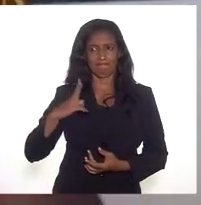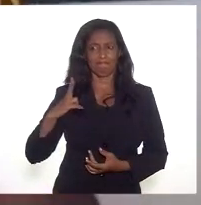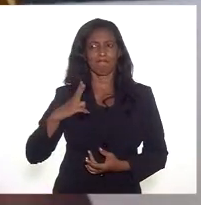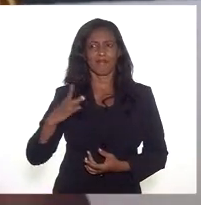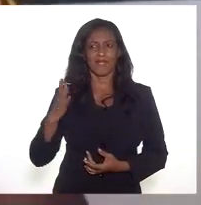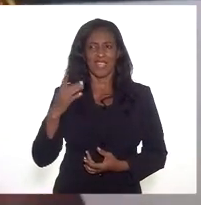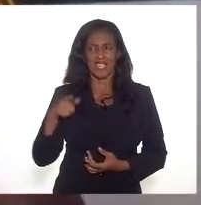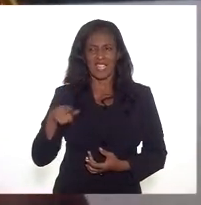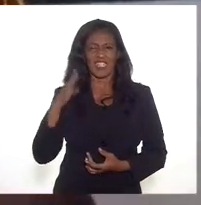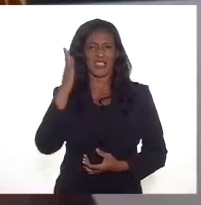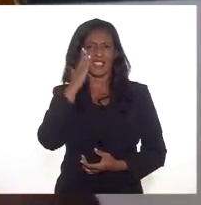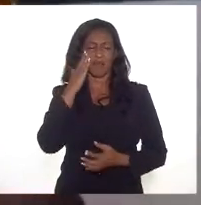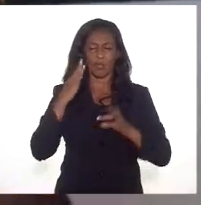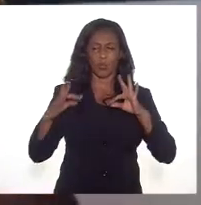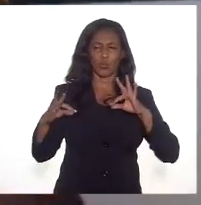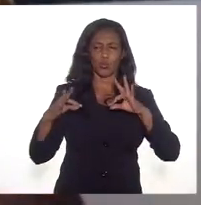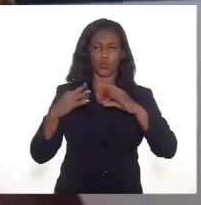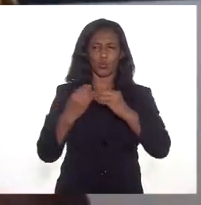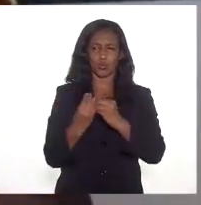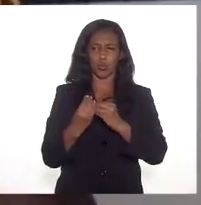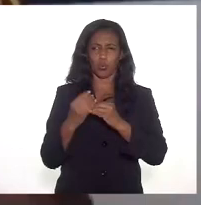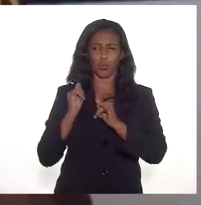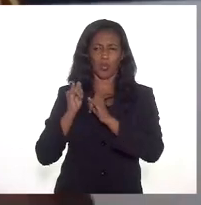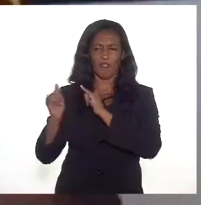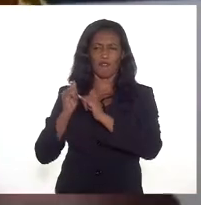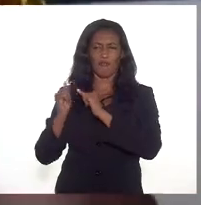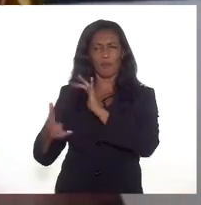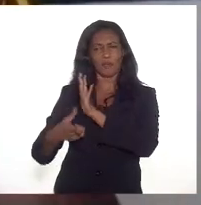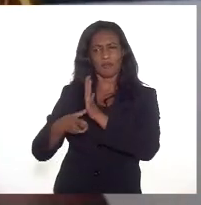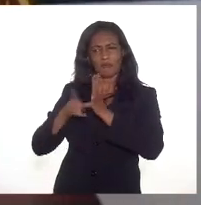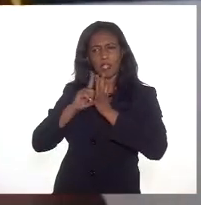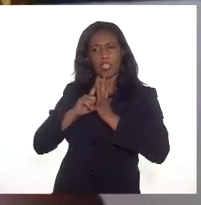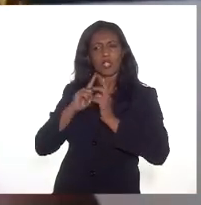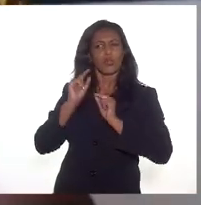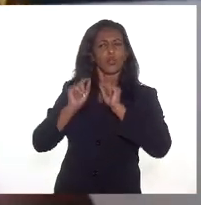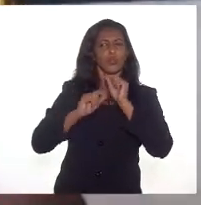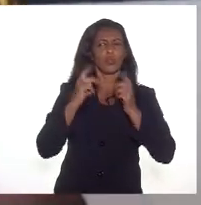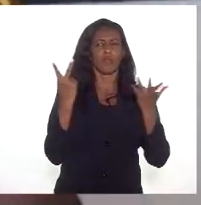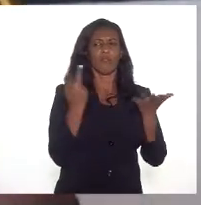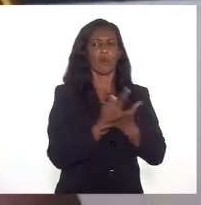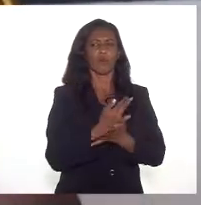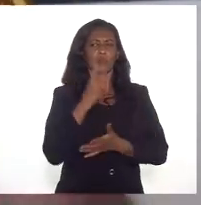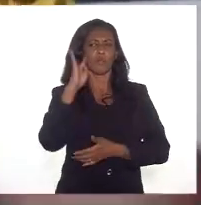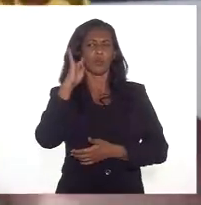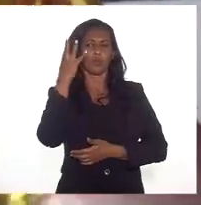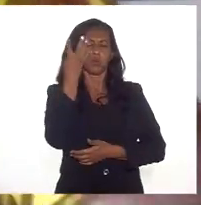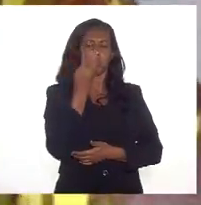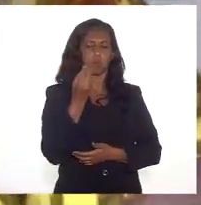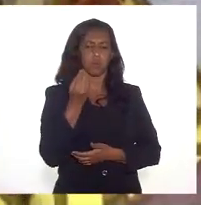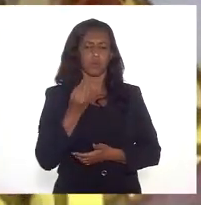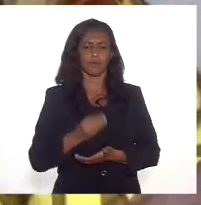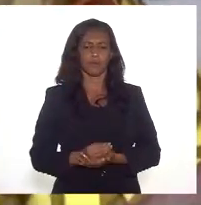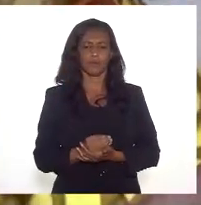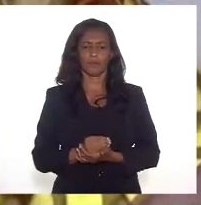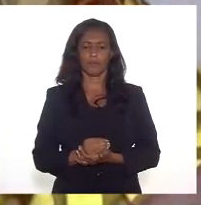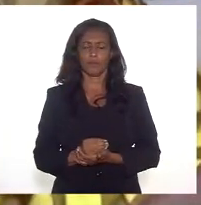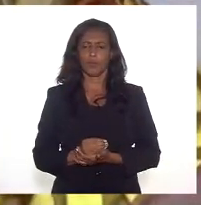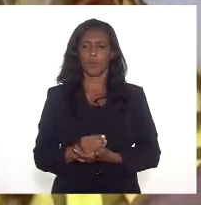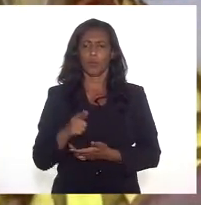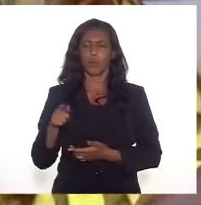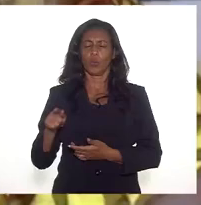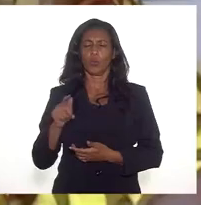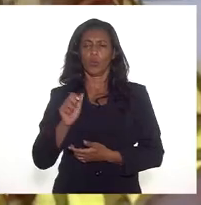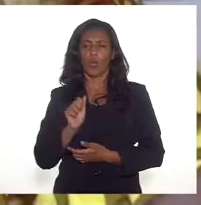informações privilegiadas e até antecipadas do que seria a tomada de decisão do agente